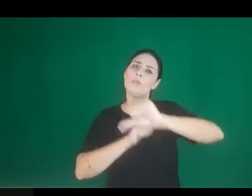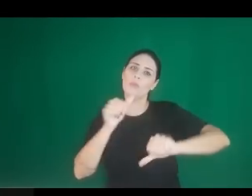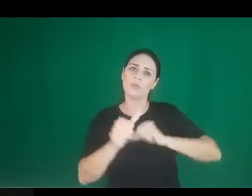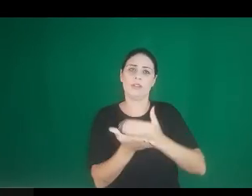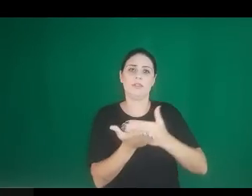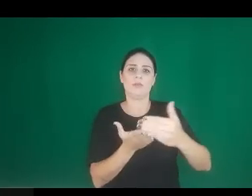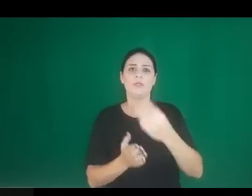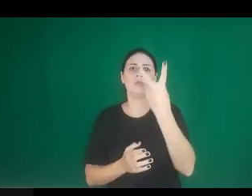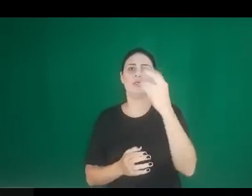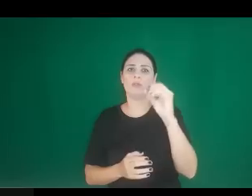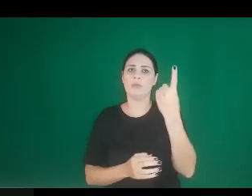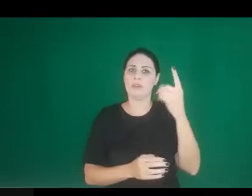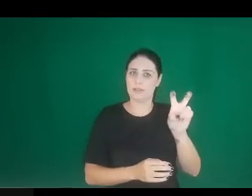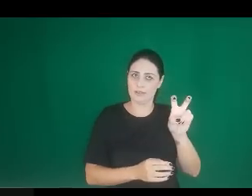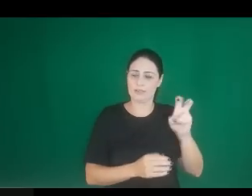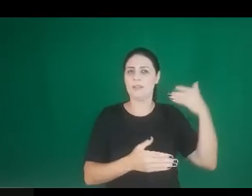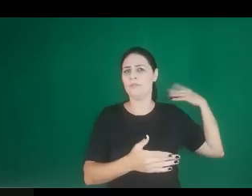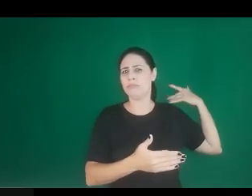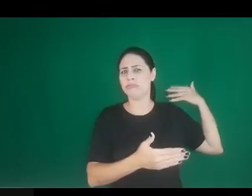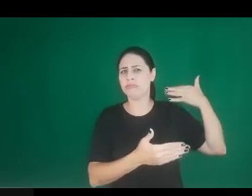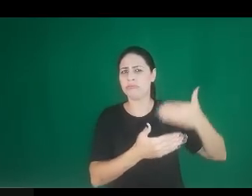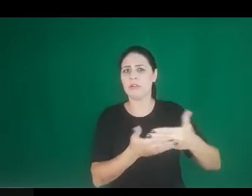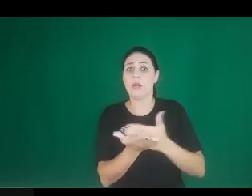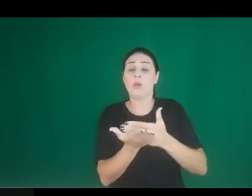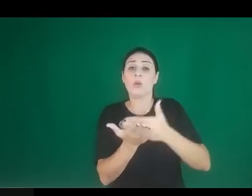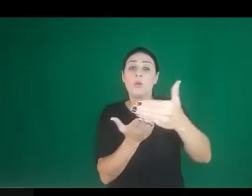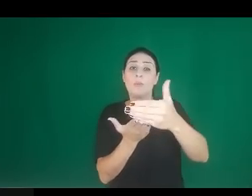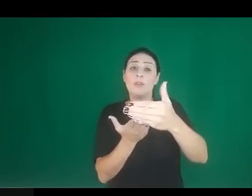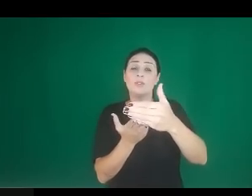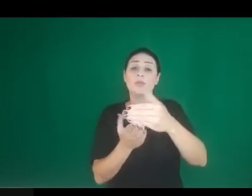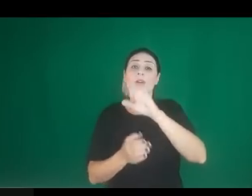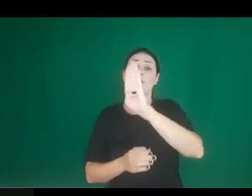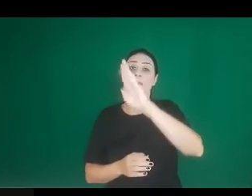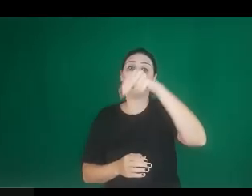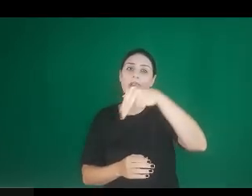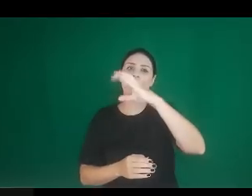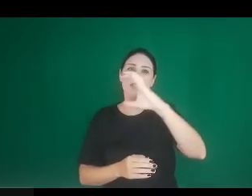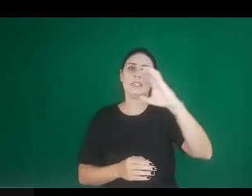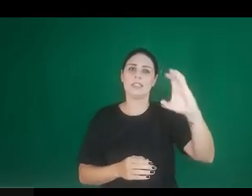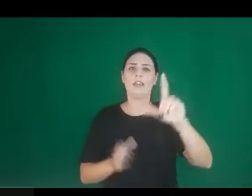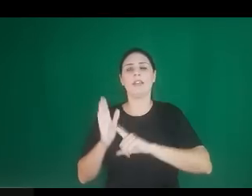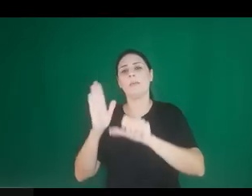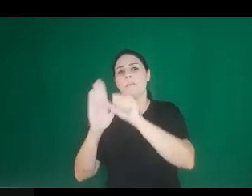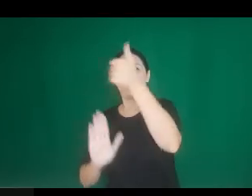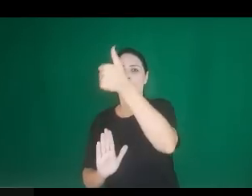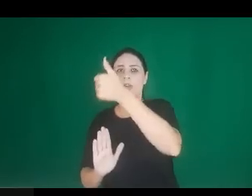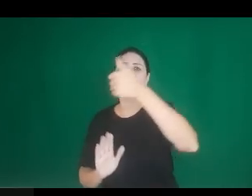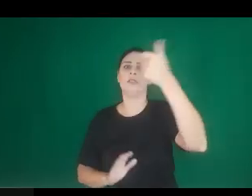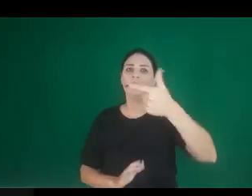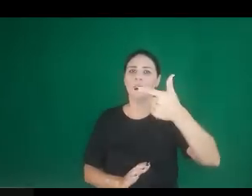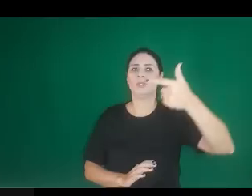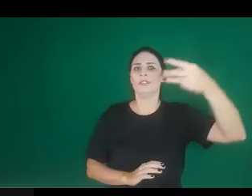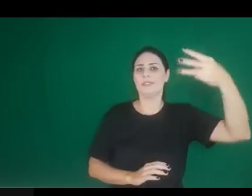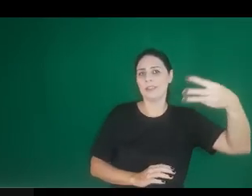ela vem desde 2015, mas quando começou a ser elaborada a Base Nacional Comum, veio a primeira versão, segunda